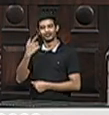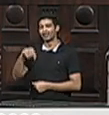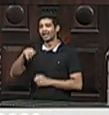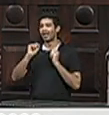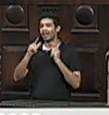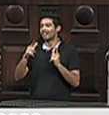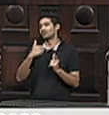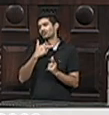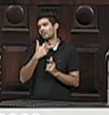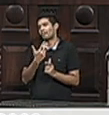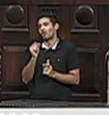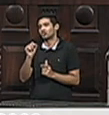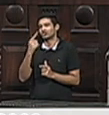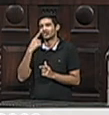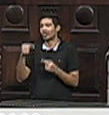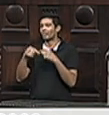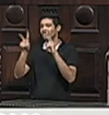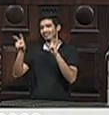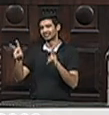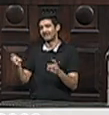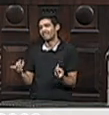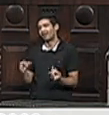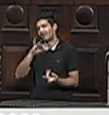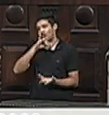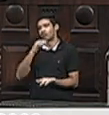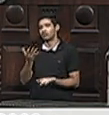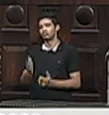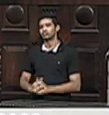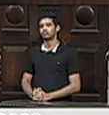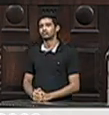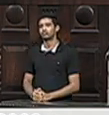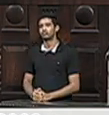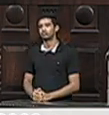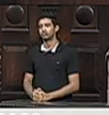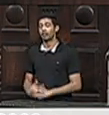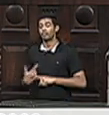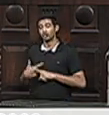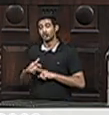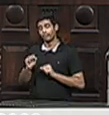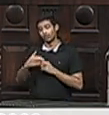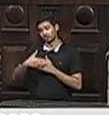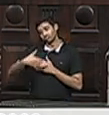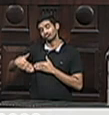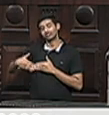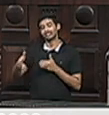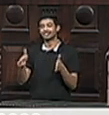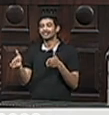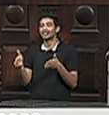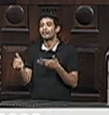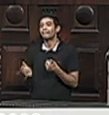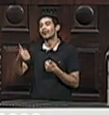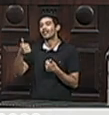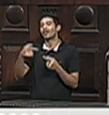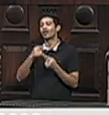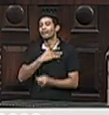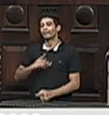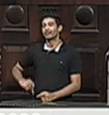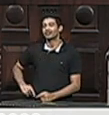de Trabalho, Emprego, Renda e Seguridade Social, porque é a comissão que trata desse assunto na LERJ e é a